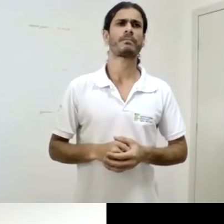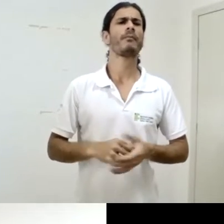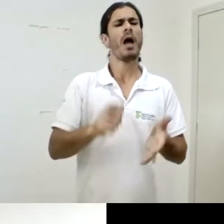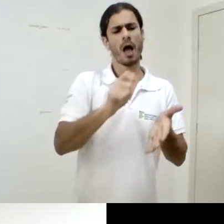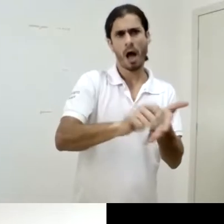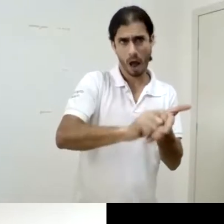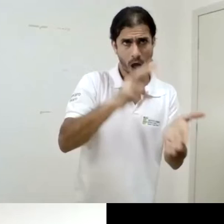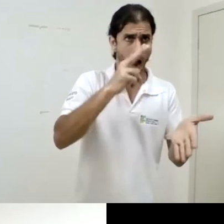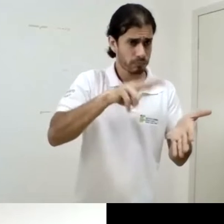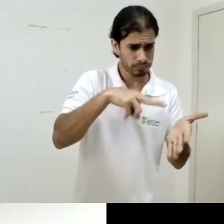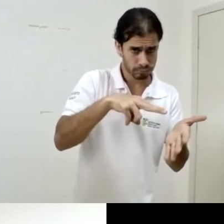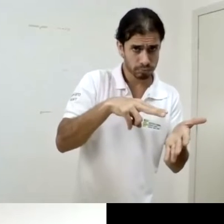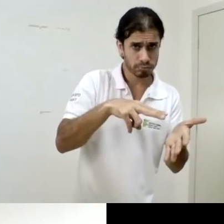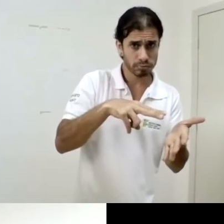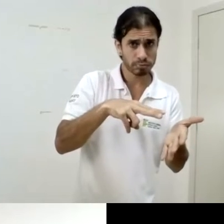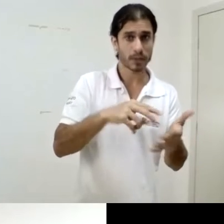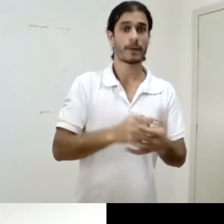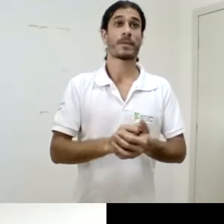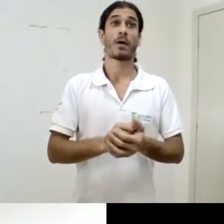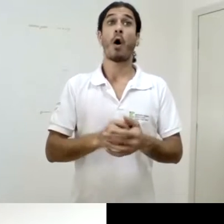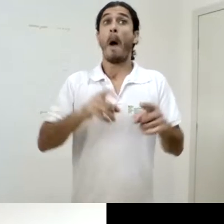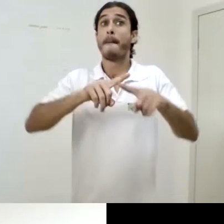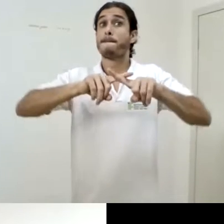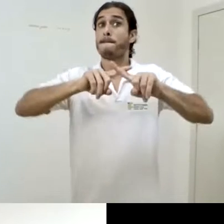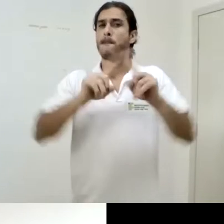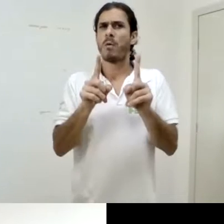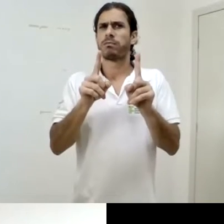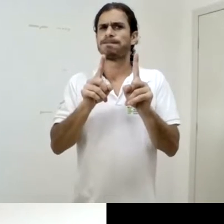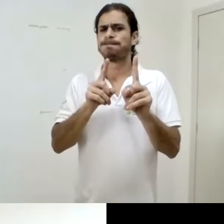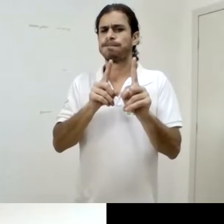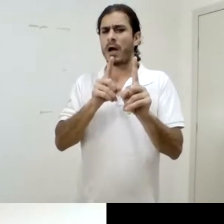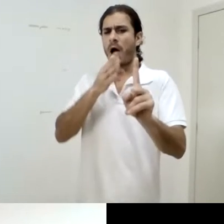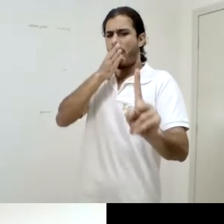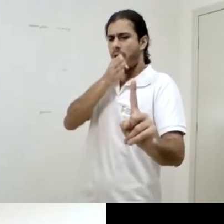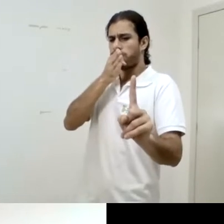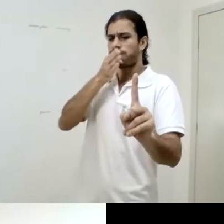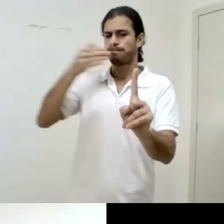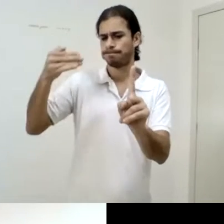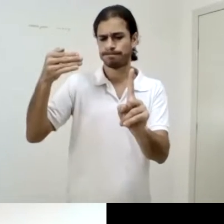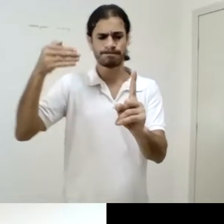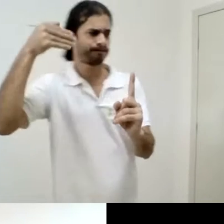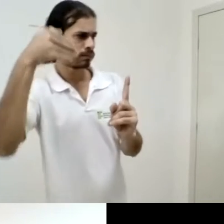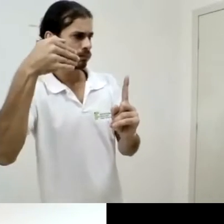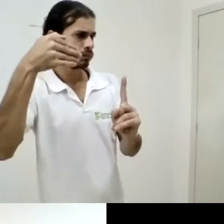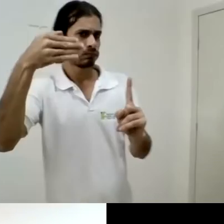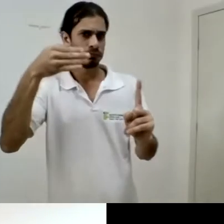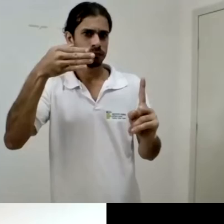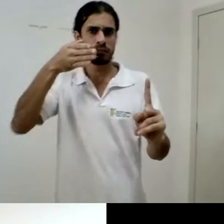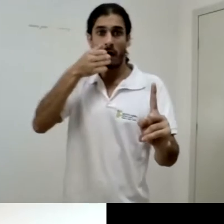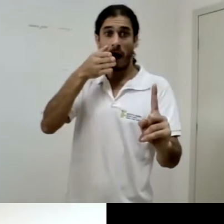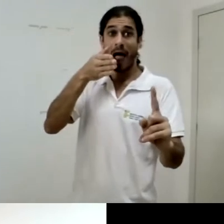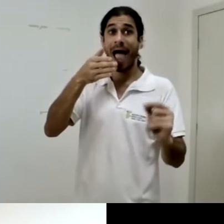Claro. Mas aquele ângulo você quer trazer como campo de estudo, que diferencia